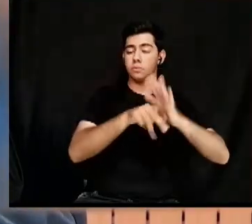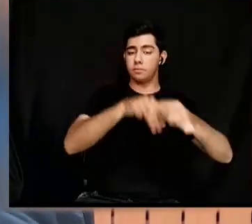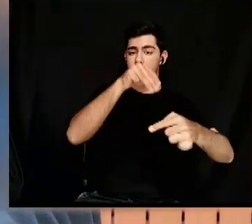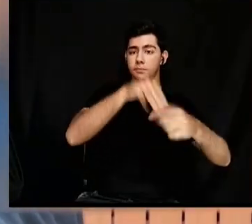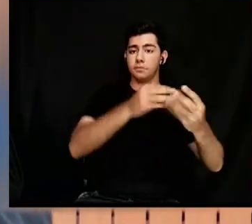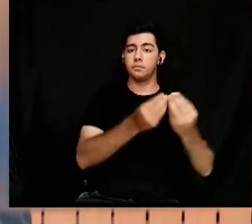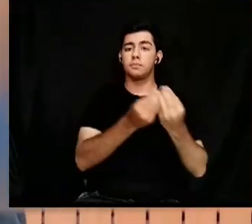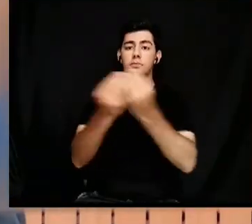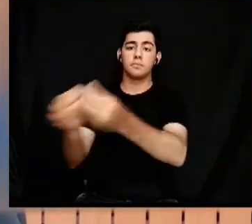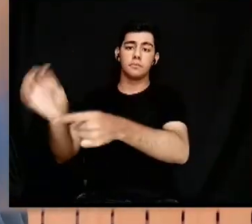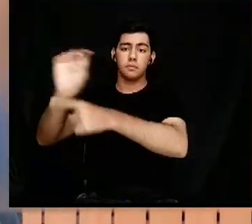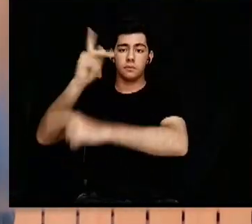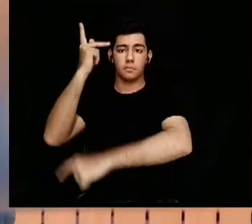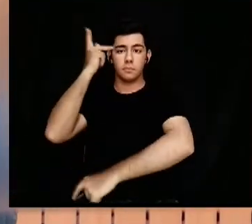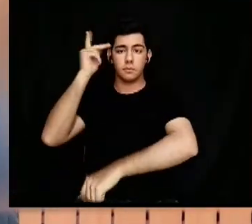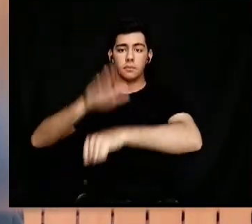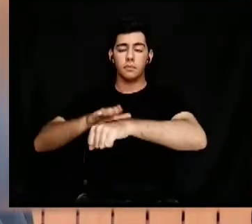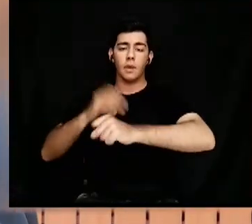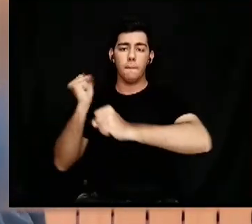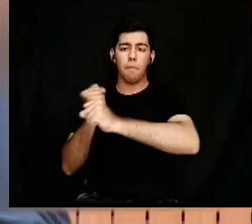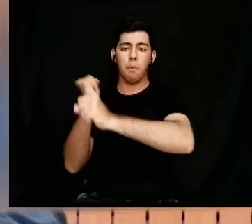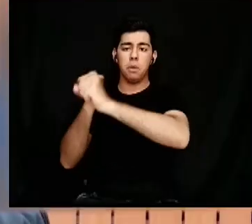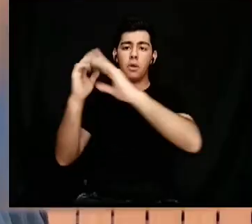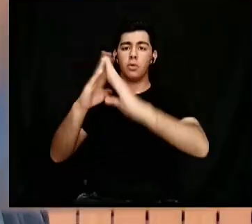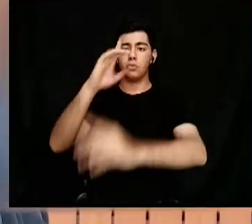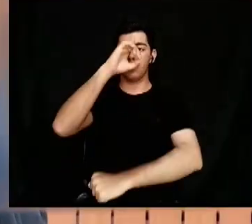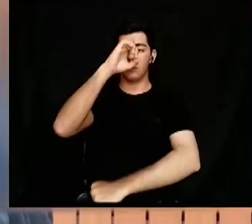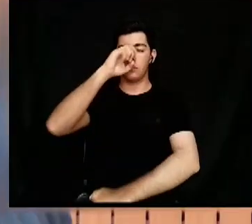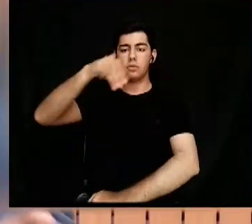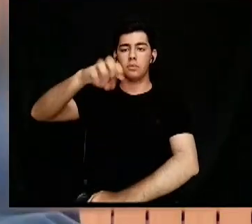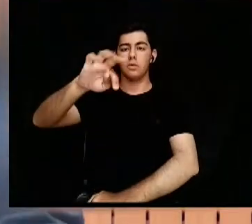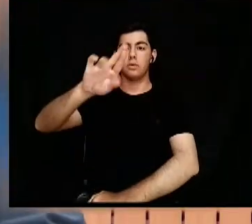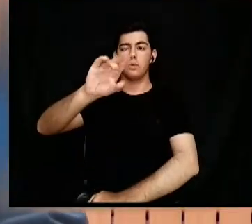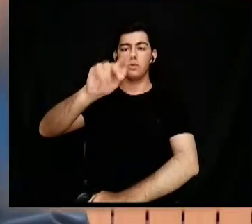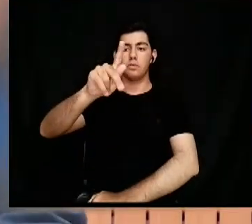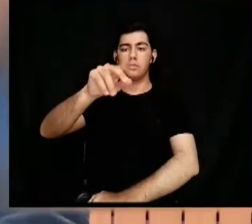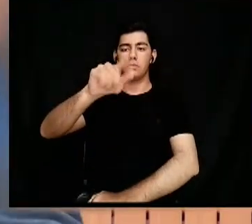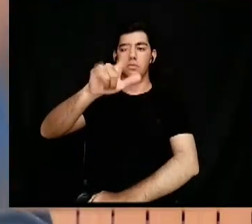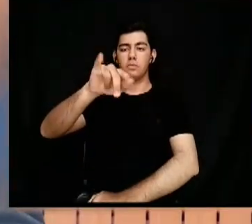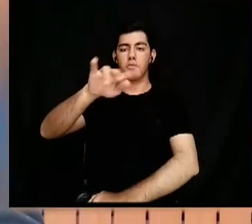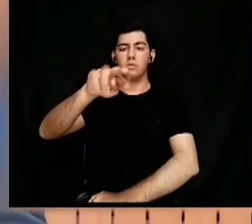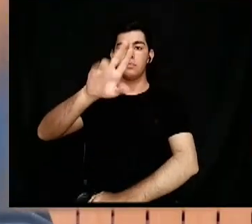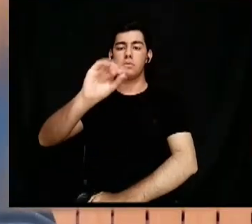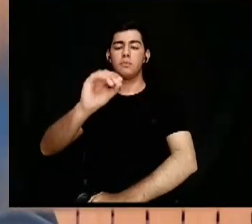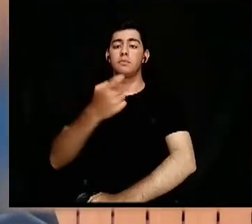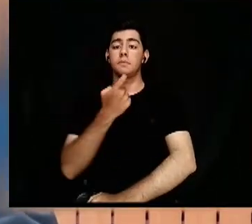para a construção do Hospital Metropolitano de Campinas. Senhor presidente,